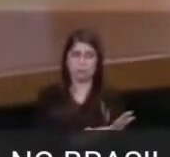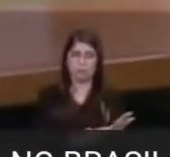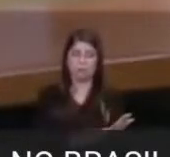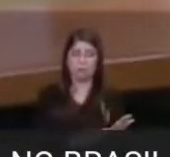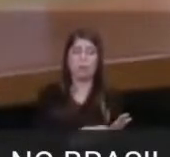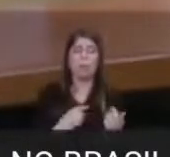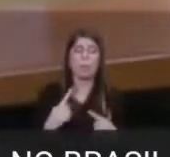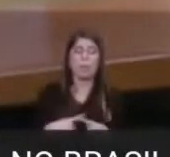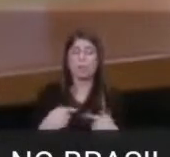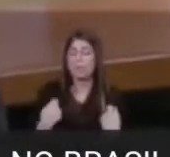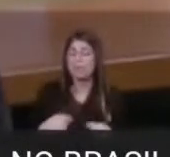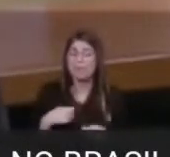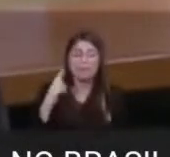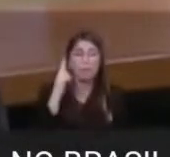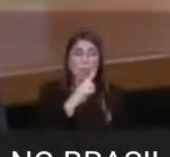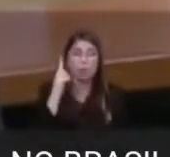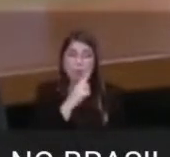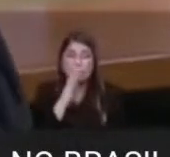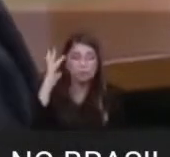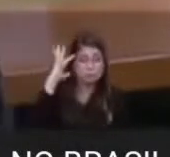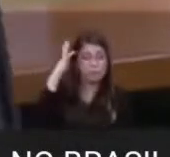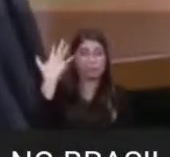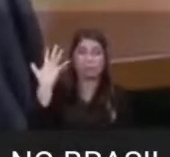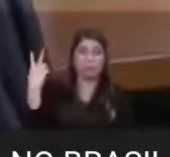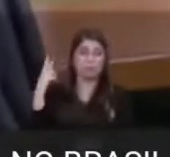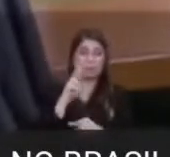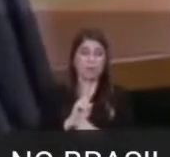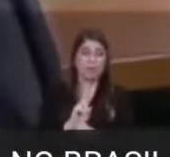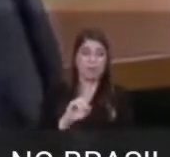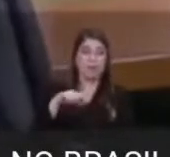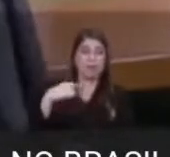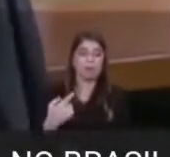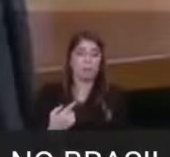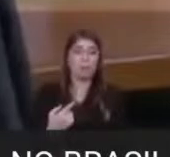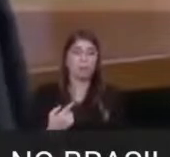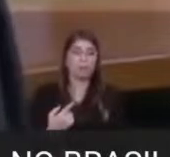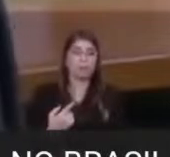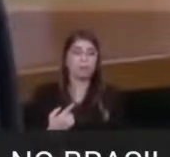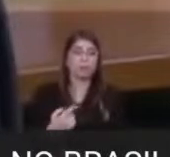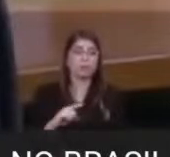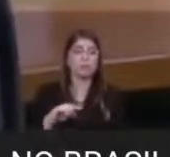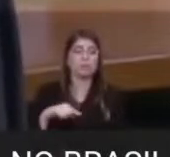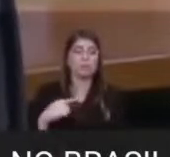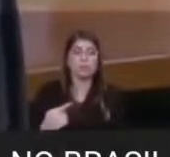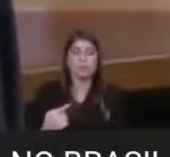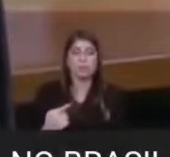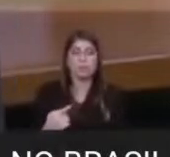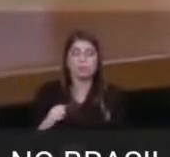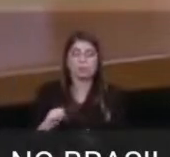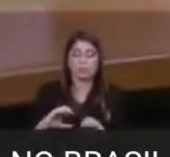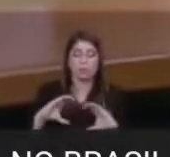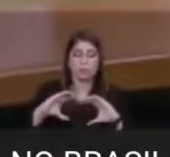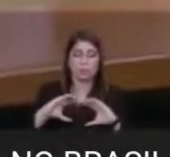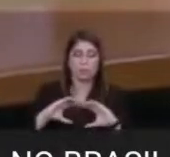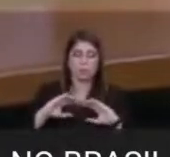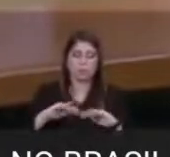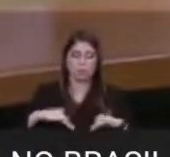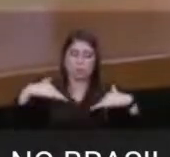A necessidade urgente de medidas liminares, depois referendadas imediatamente, é pelo